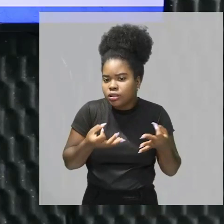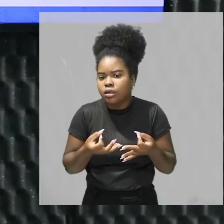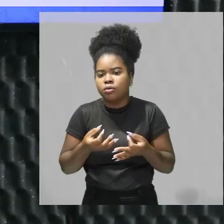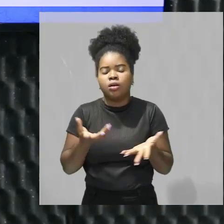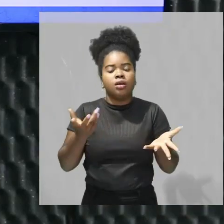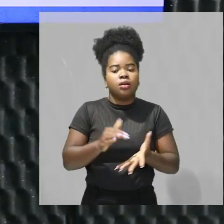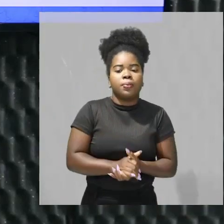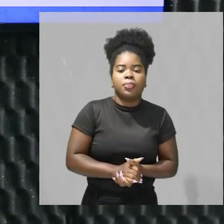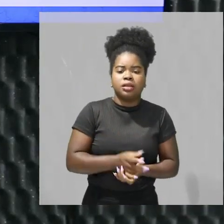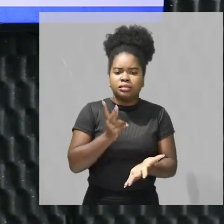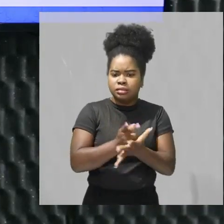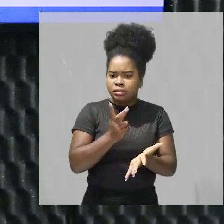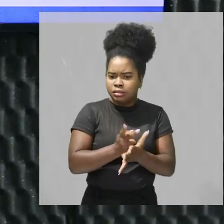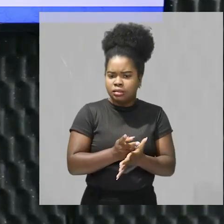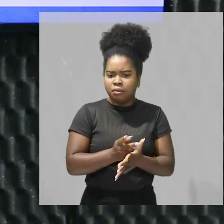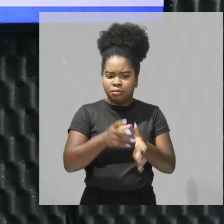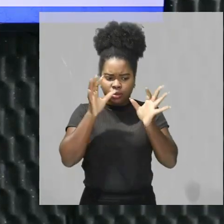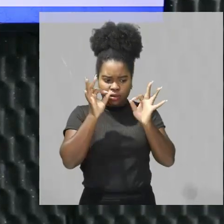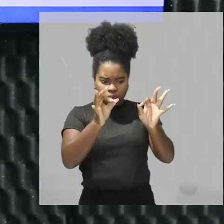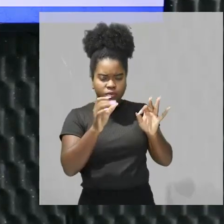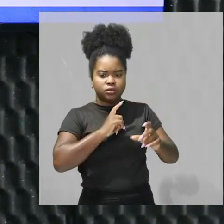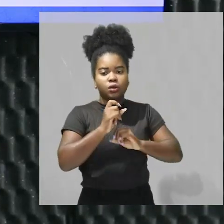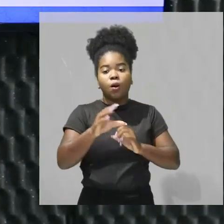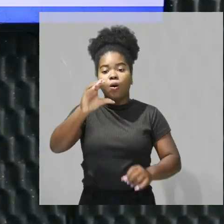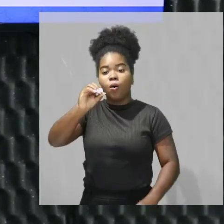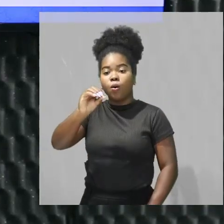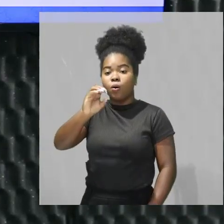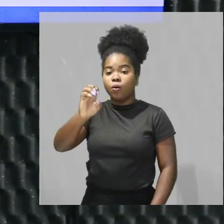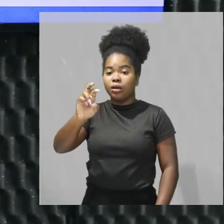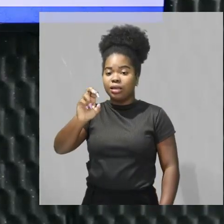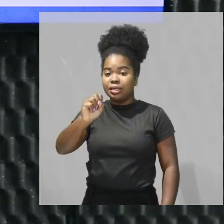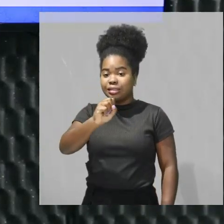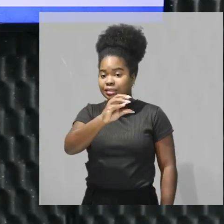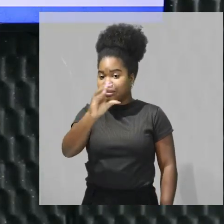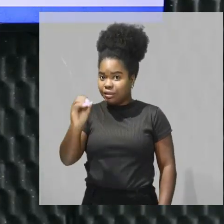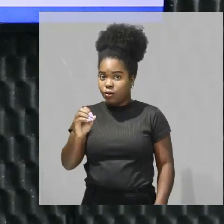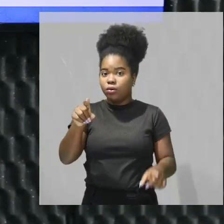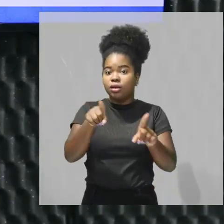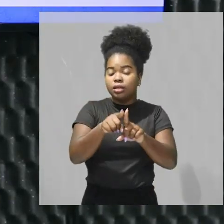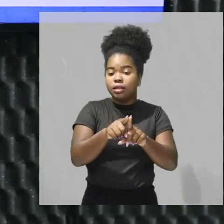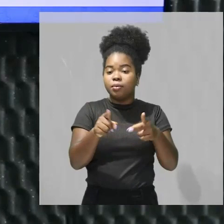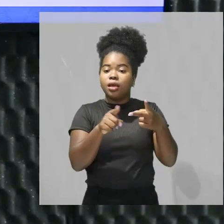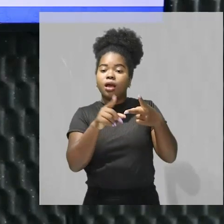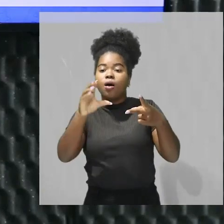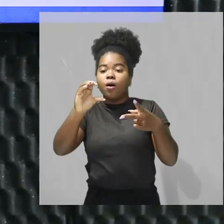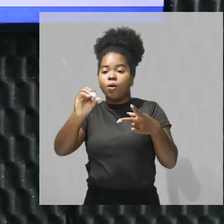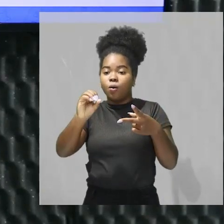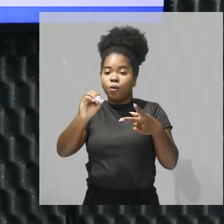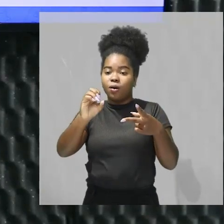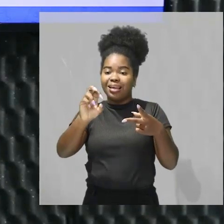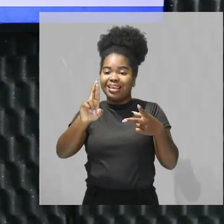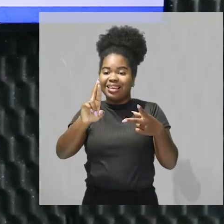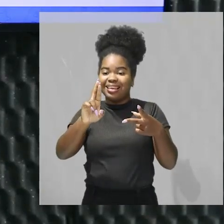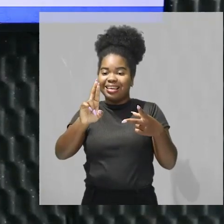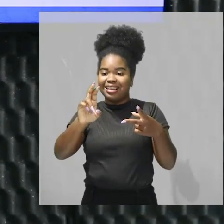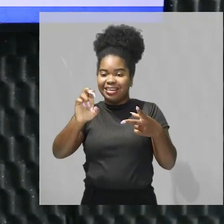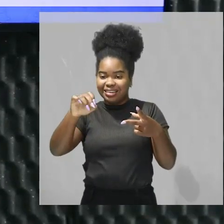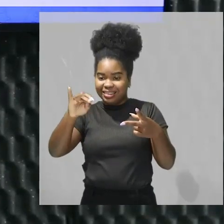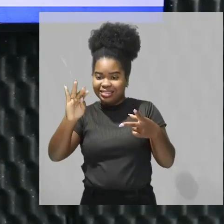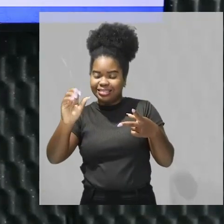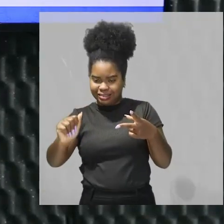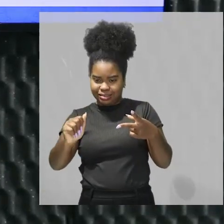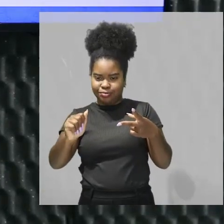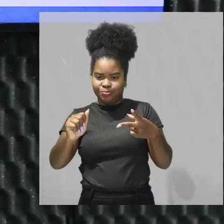atento aos aspectos da coesão e da coerência, né? A coerência que dá sentido ao texto e a coesão que